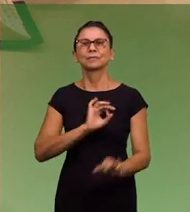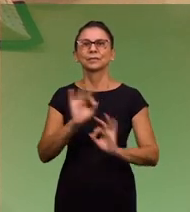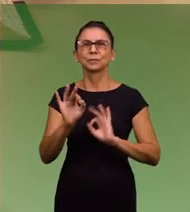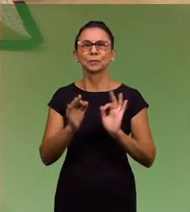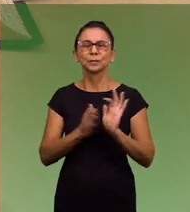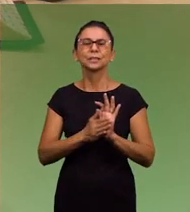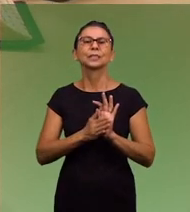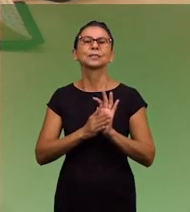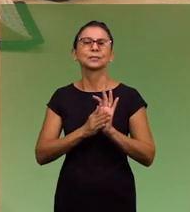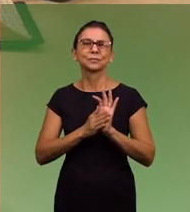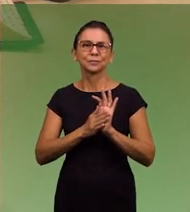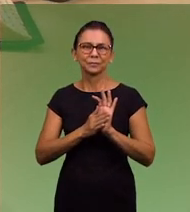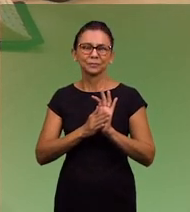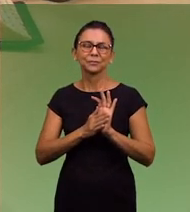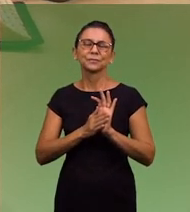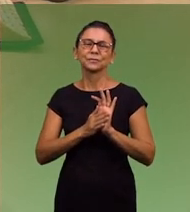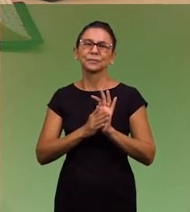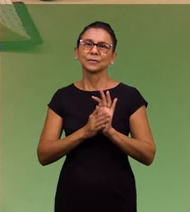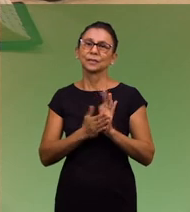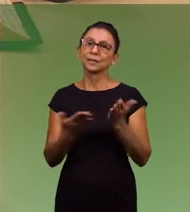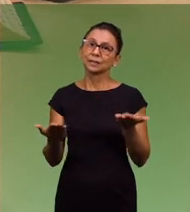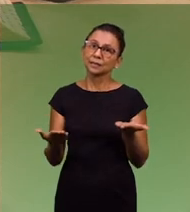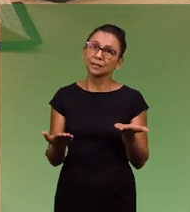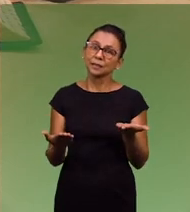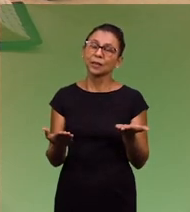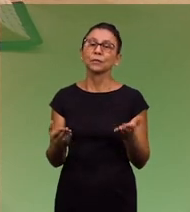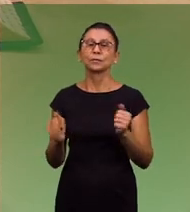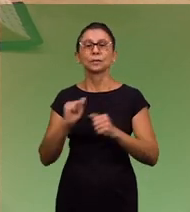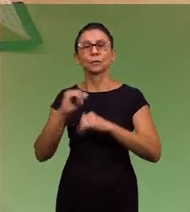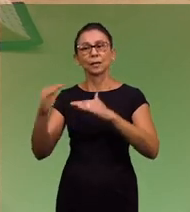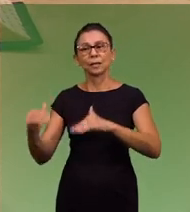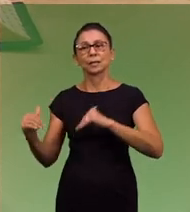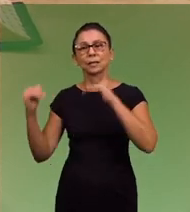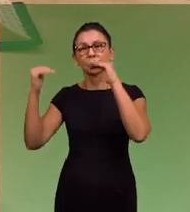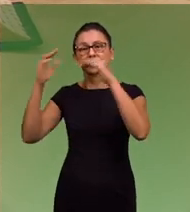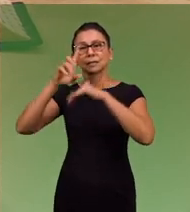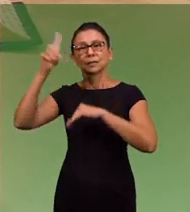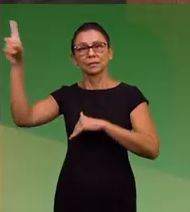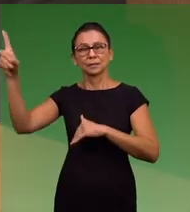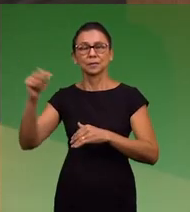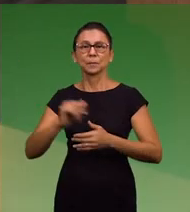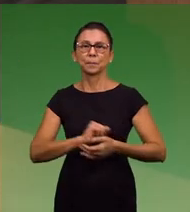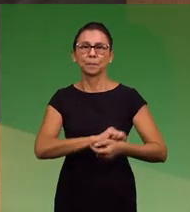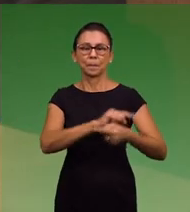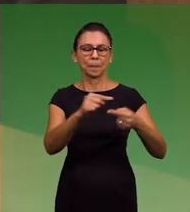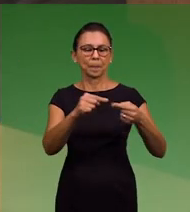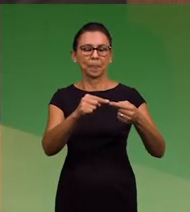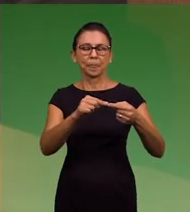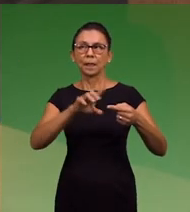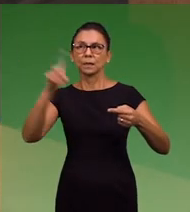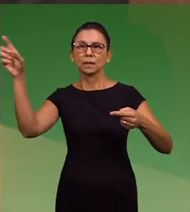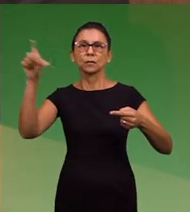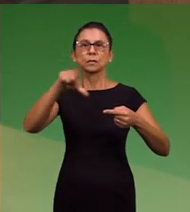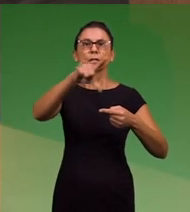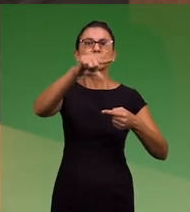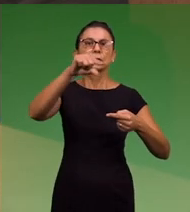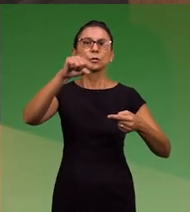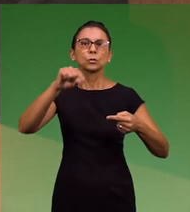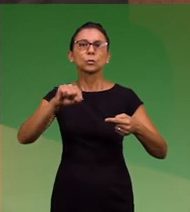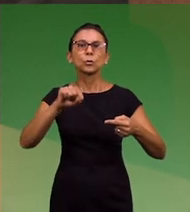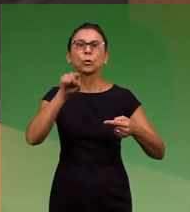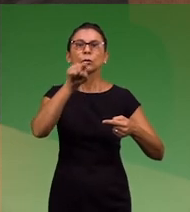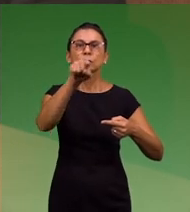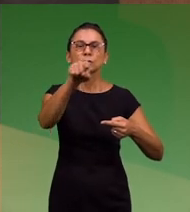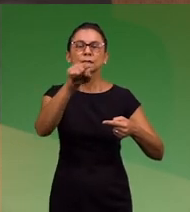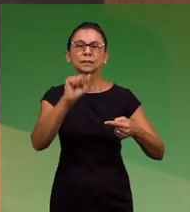eleição. Então a soberania de Deus está aí, nessa abrangência toda. Deus elege o homem e o homem vai descobrir